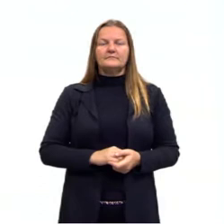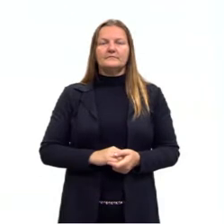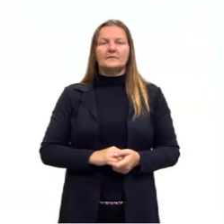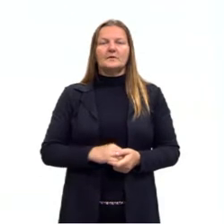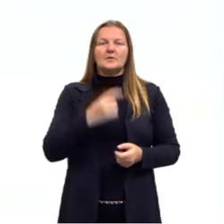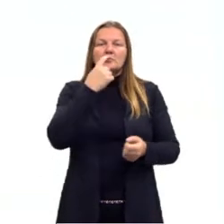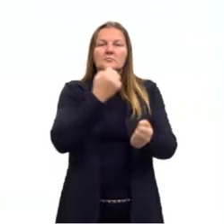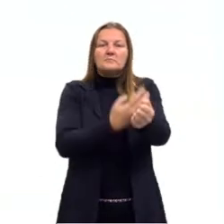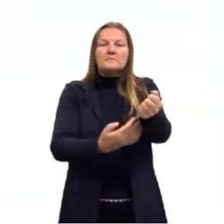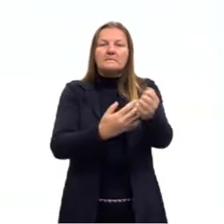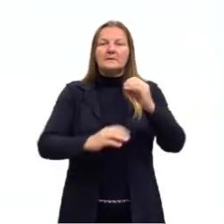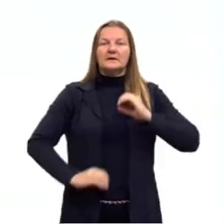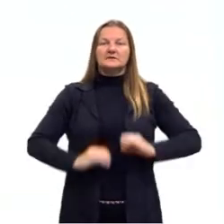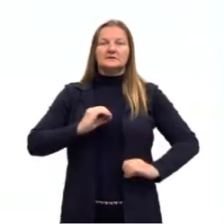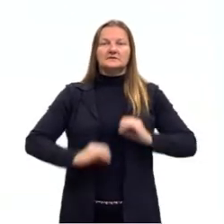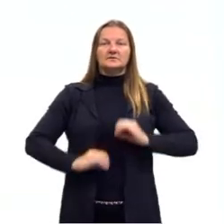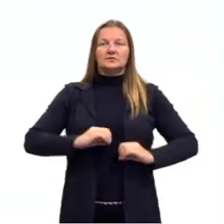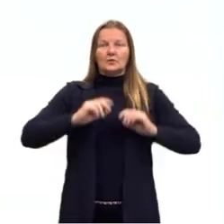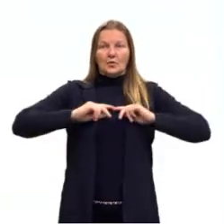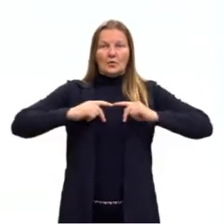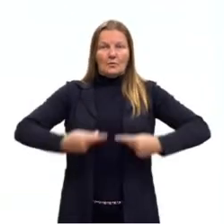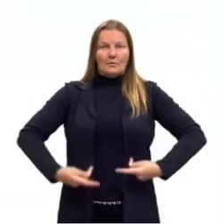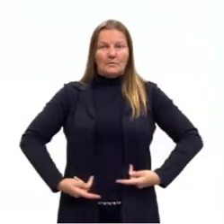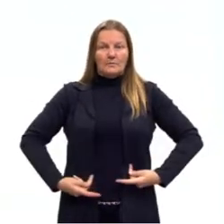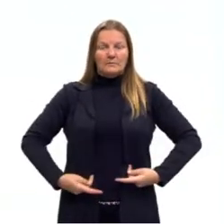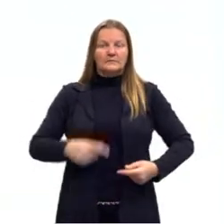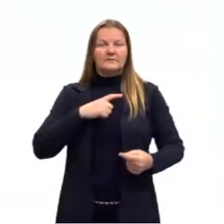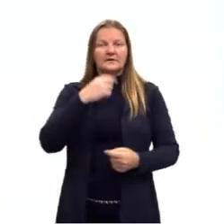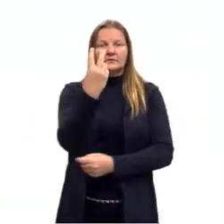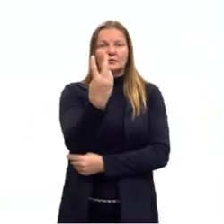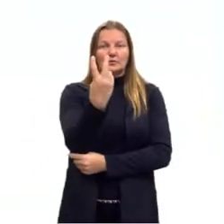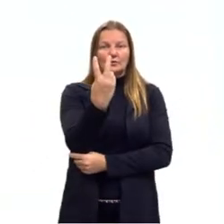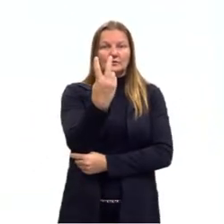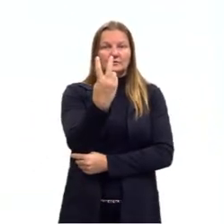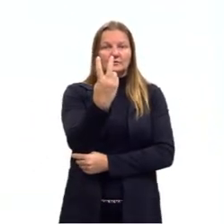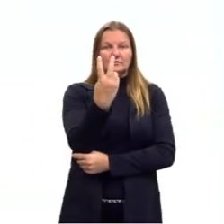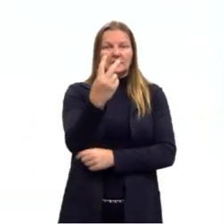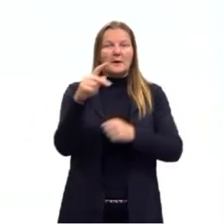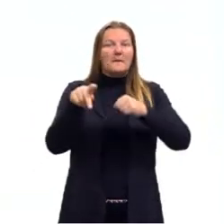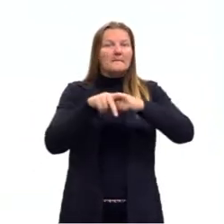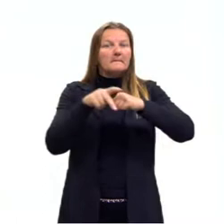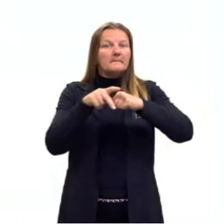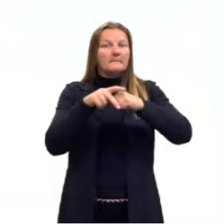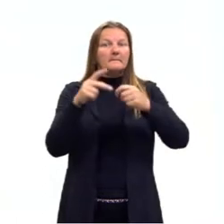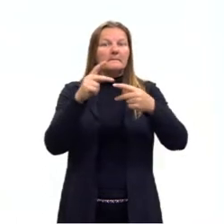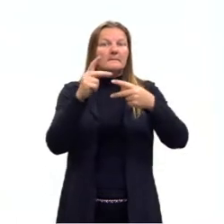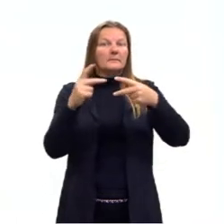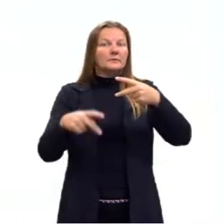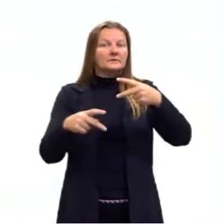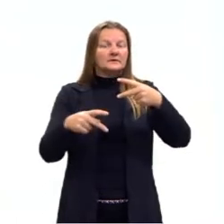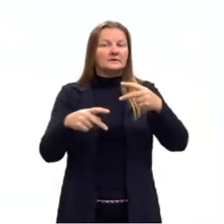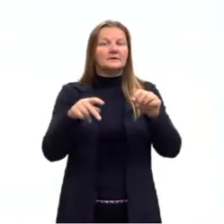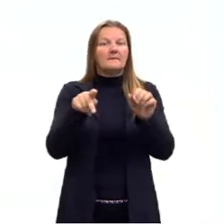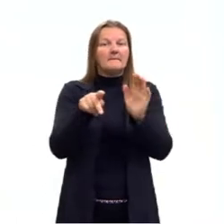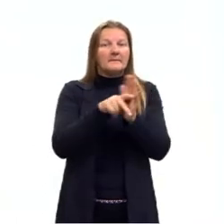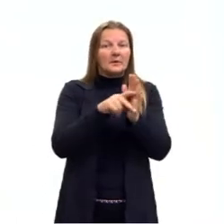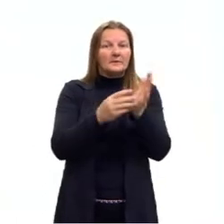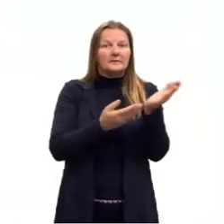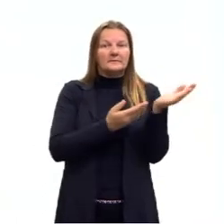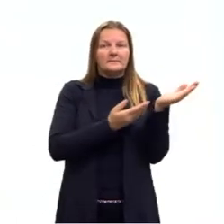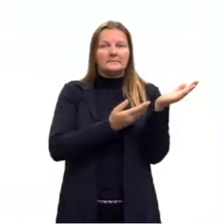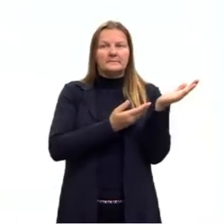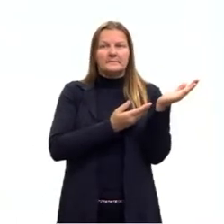hemácias humanas podem existir dois tipos de proteínas vamos lá imaginar uma hemácia tá então